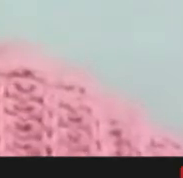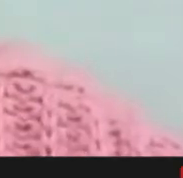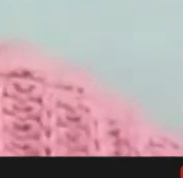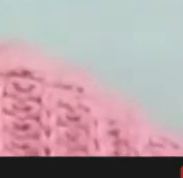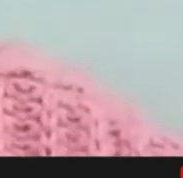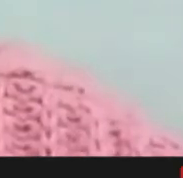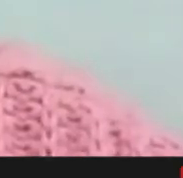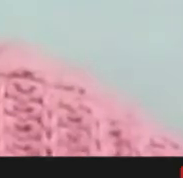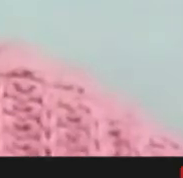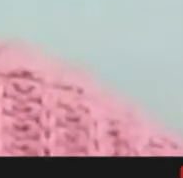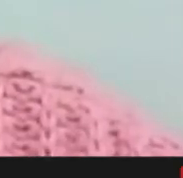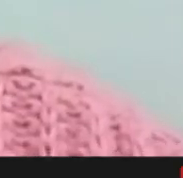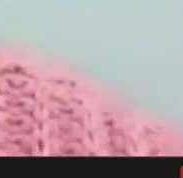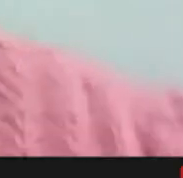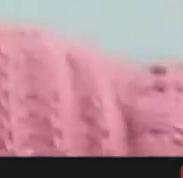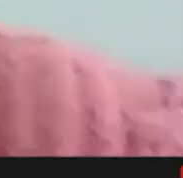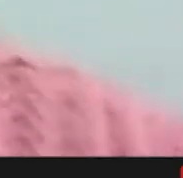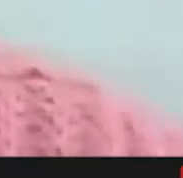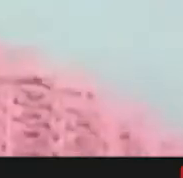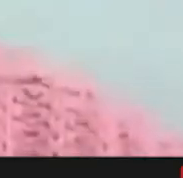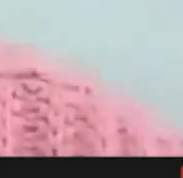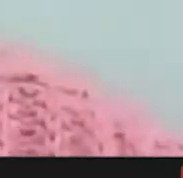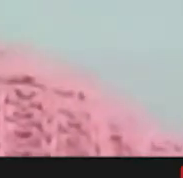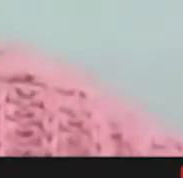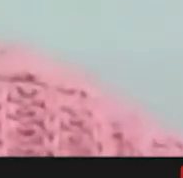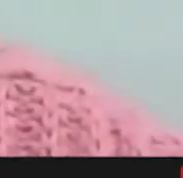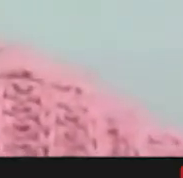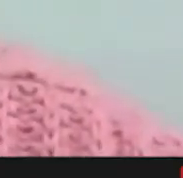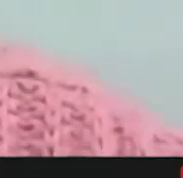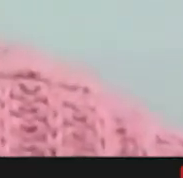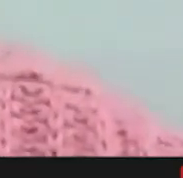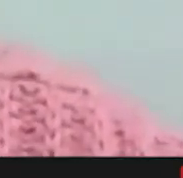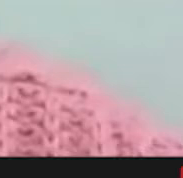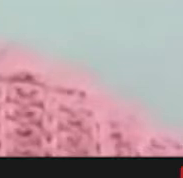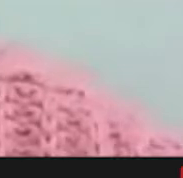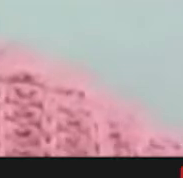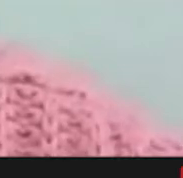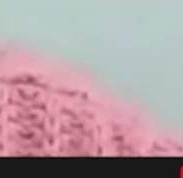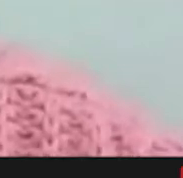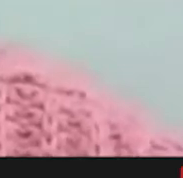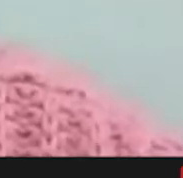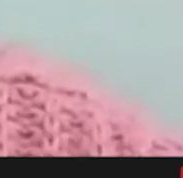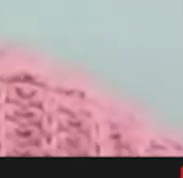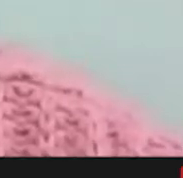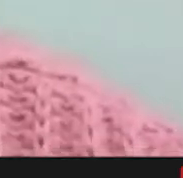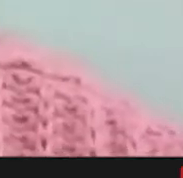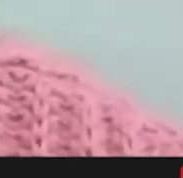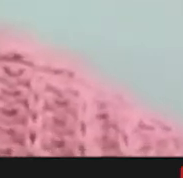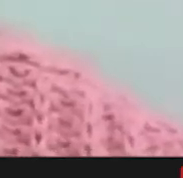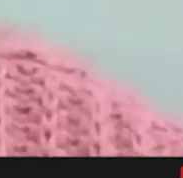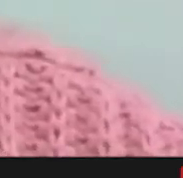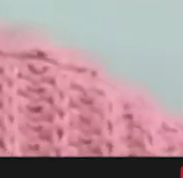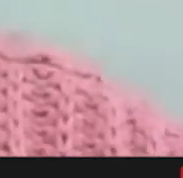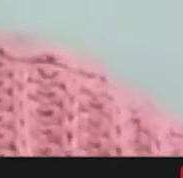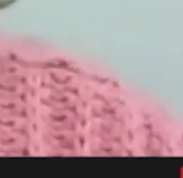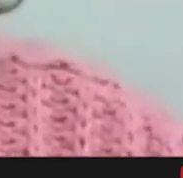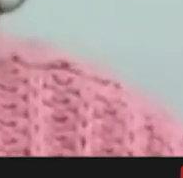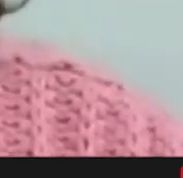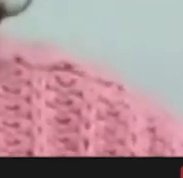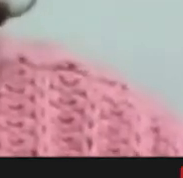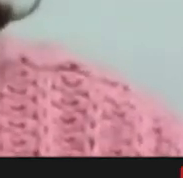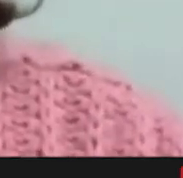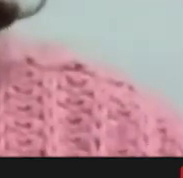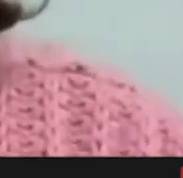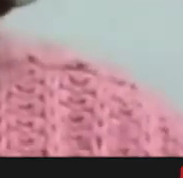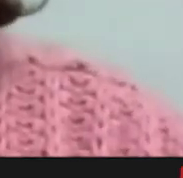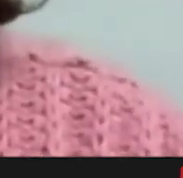ela está acontecendo atualmente em 180 e poucos países, né? Com